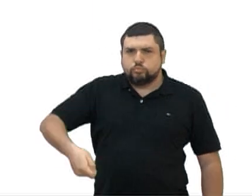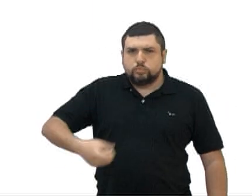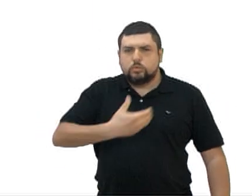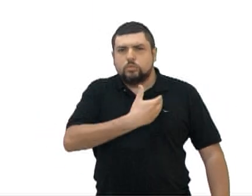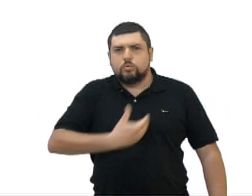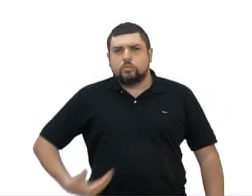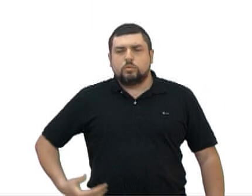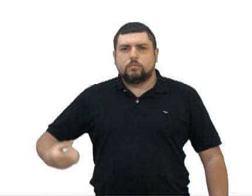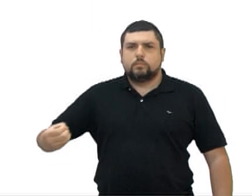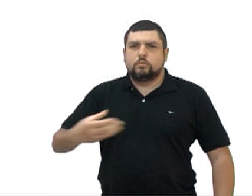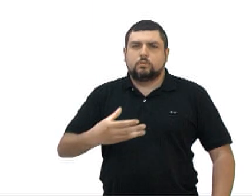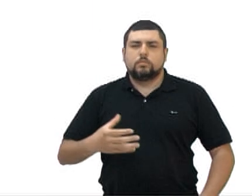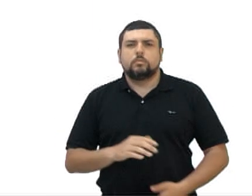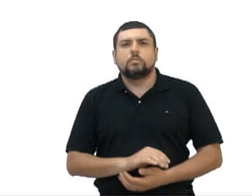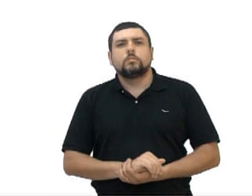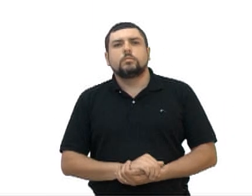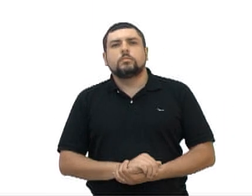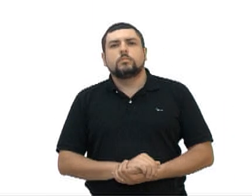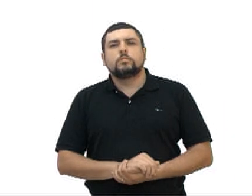Novo.